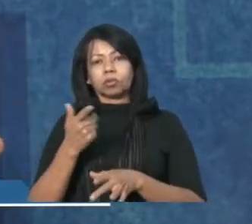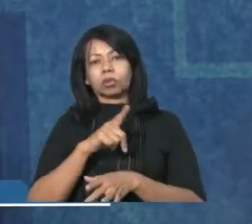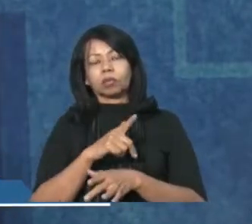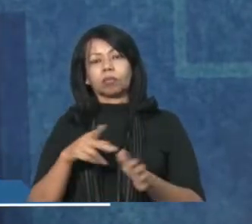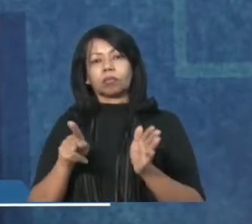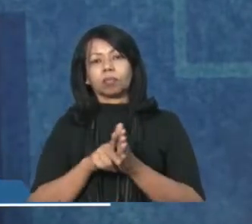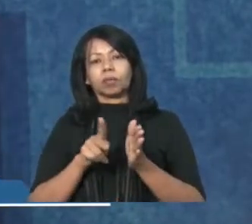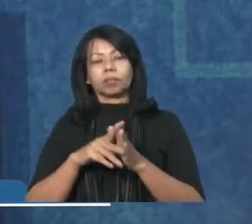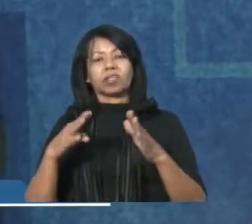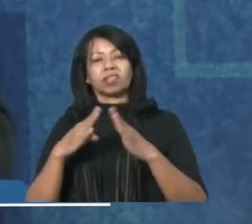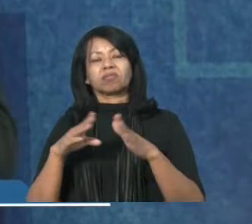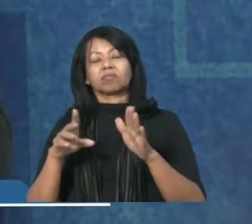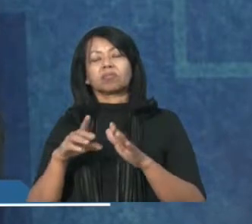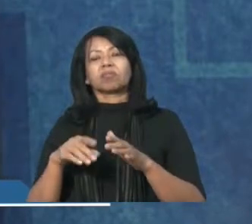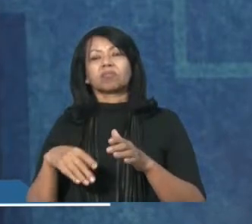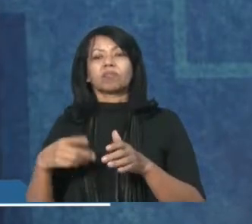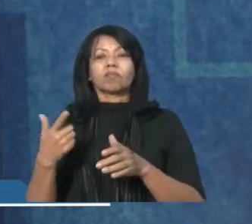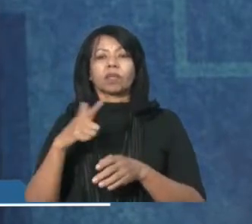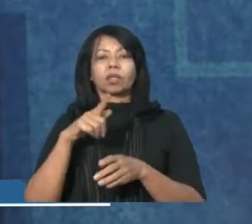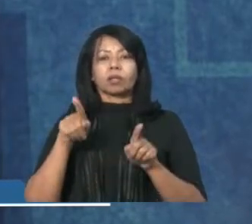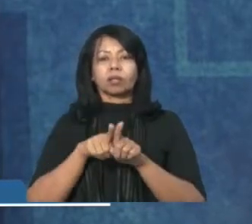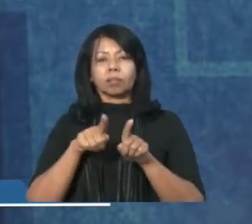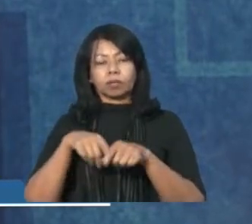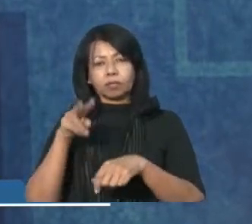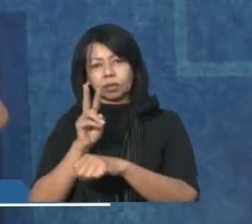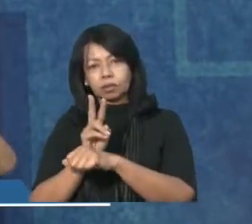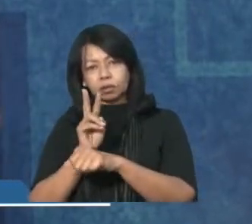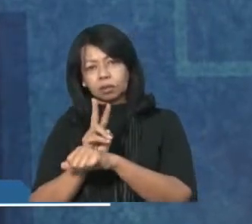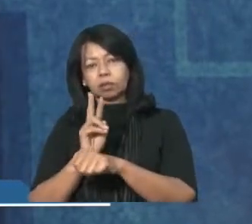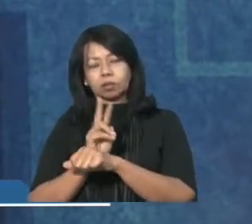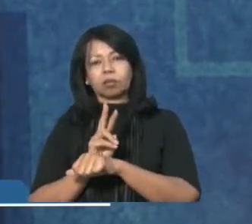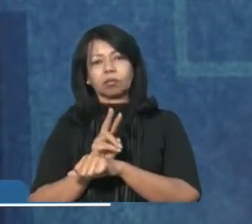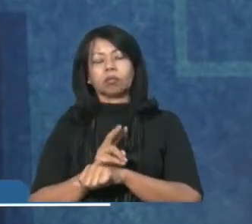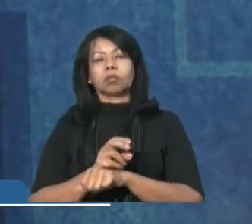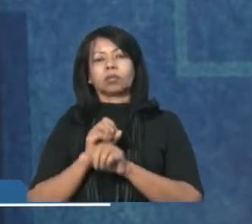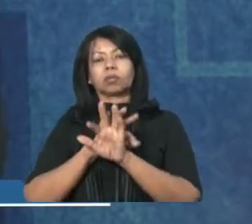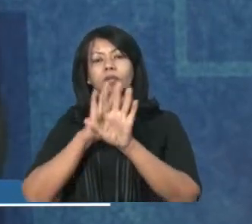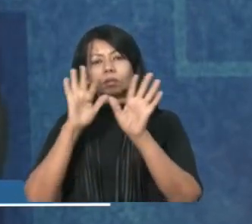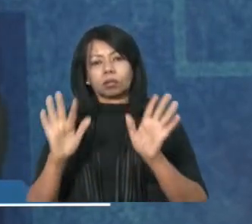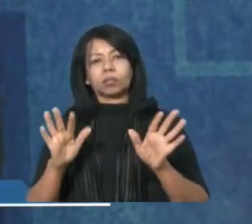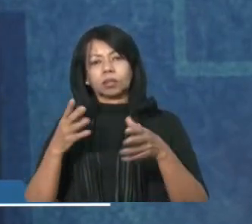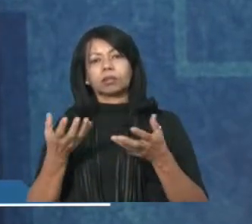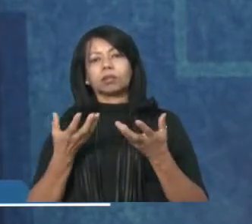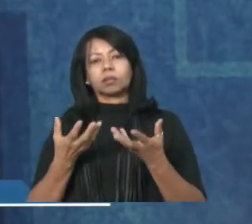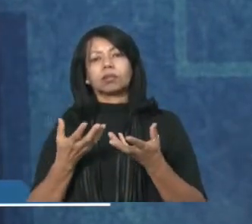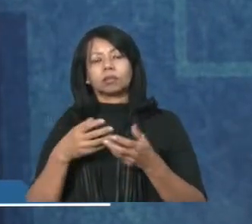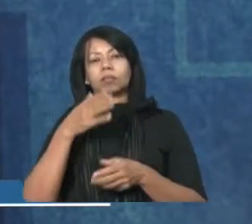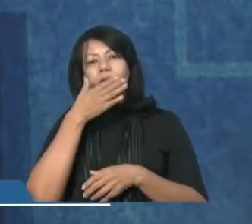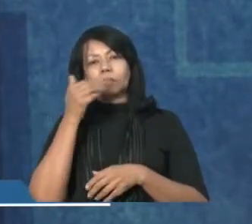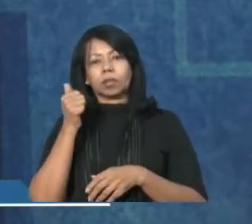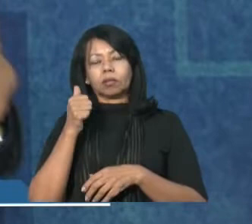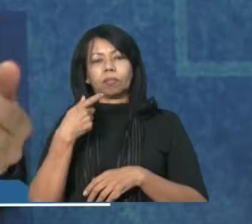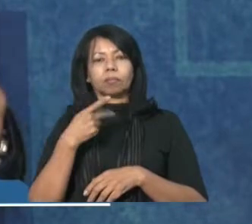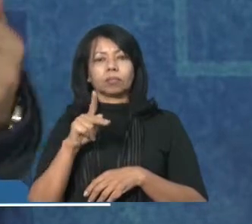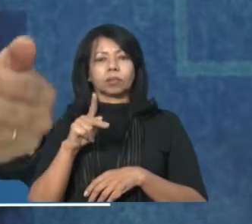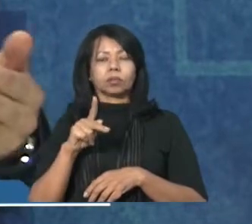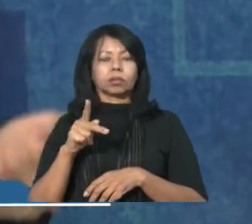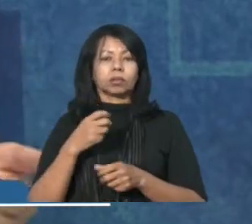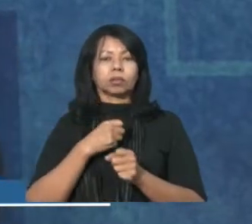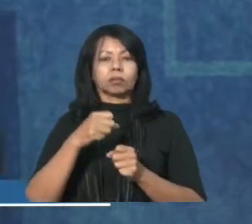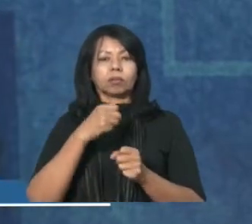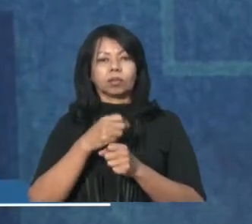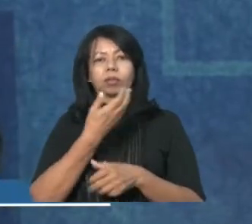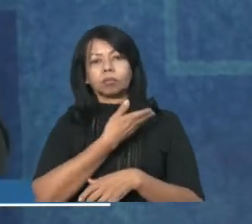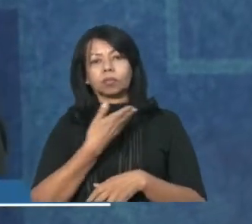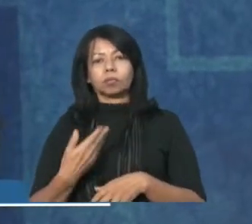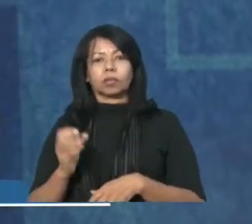por exemplo a própria Câmara Municipal e também é fiscalizadora da tenho certeza que transa nessa transparência teremos mais eficiência para todas as